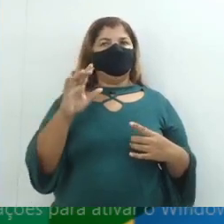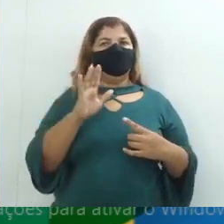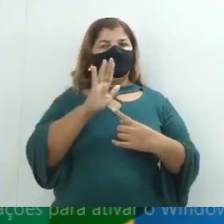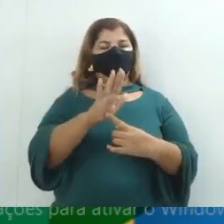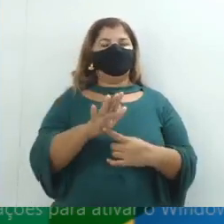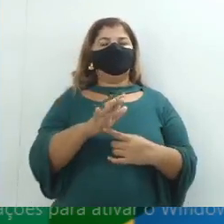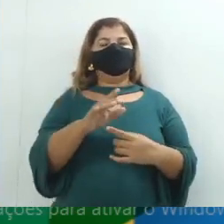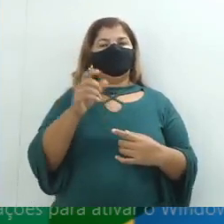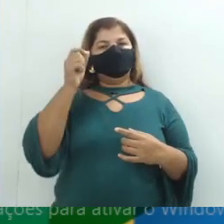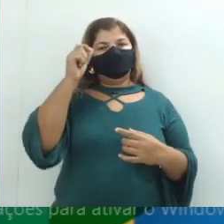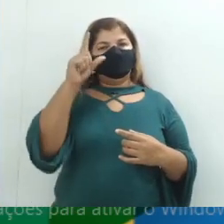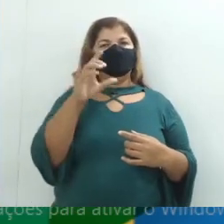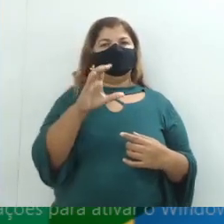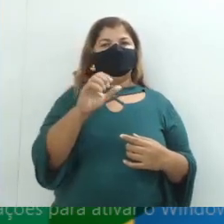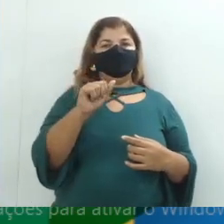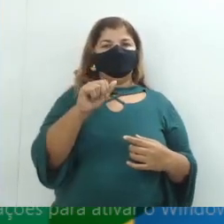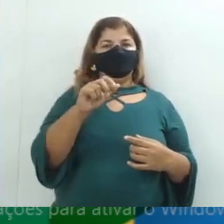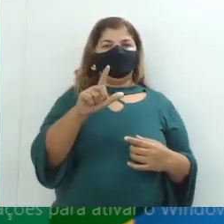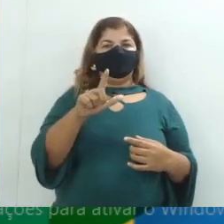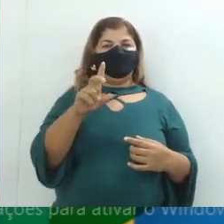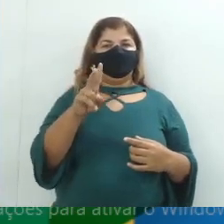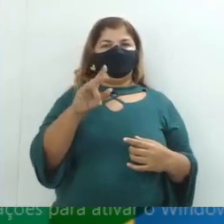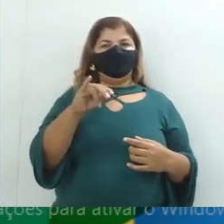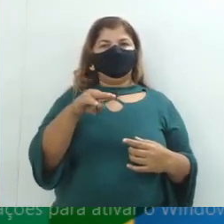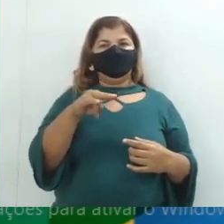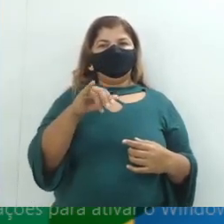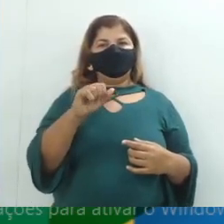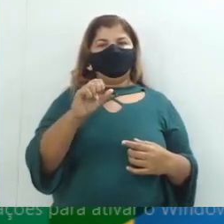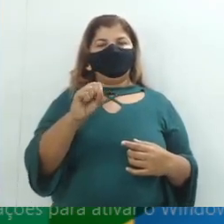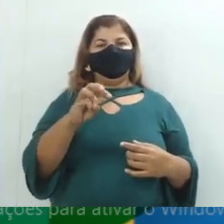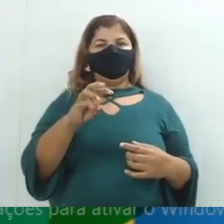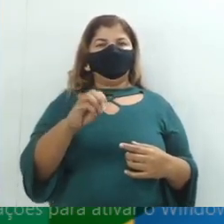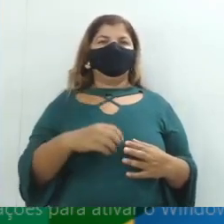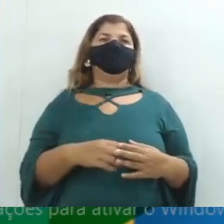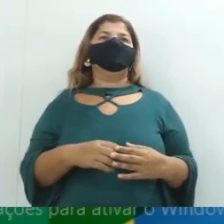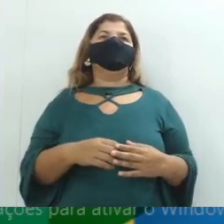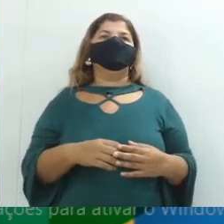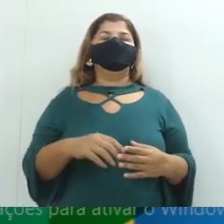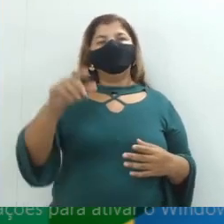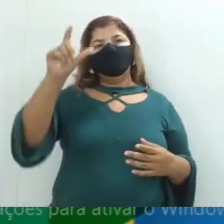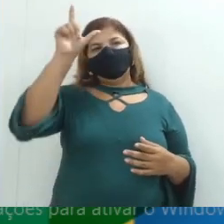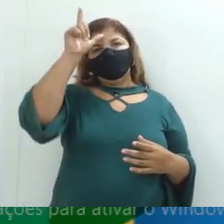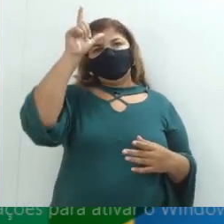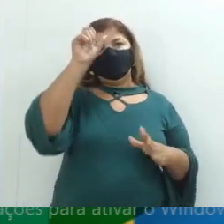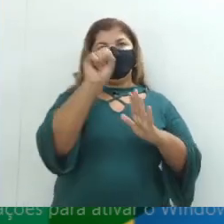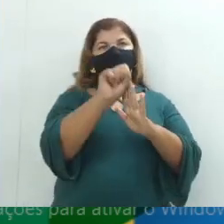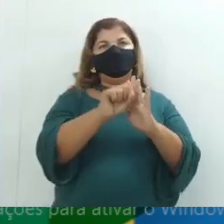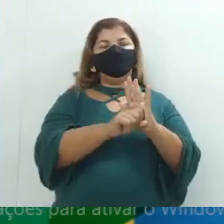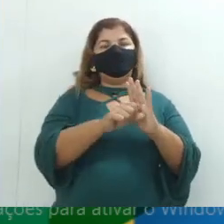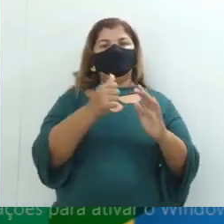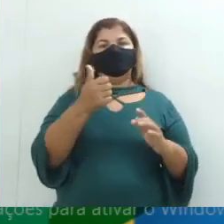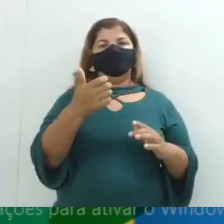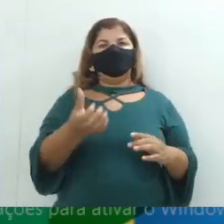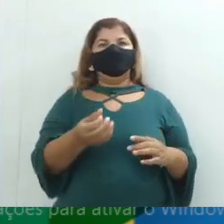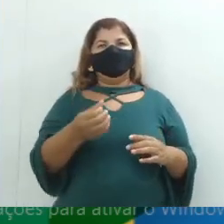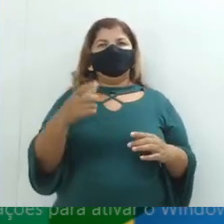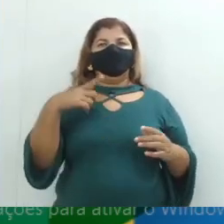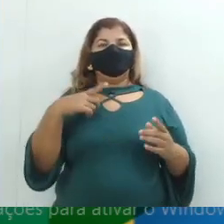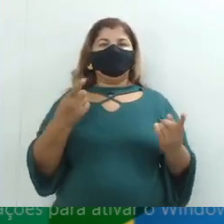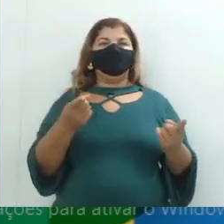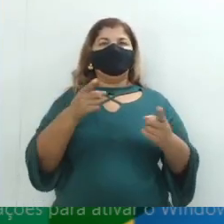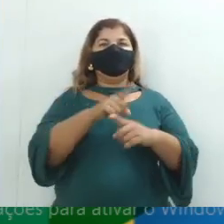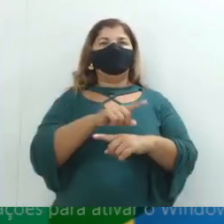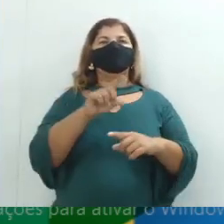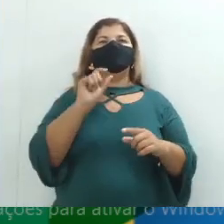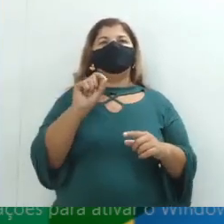do calvinismo. Bom, na Alemanha do século XVI havia grande contradição entre